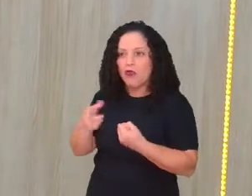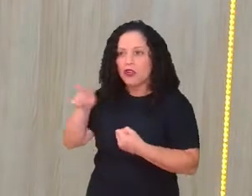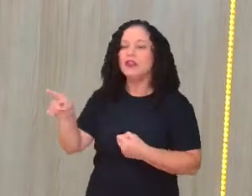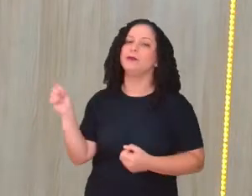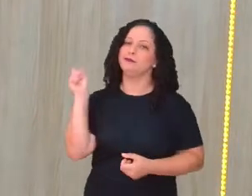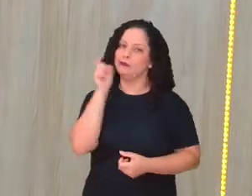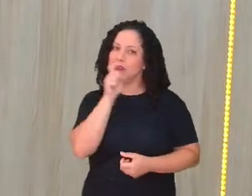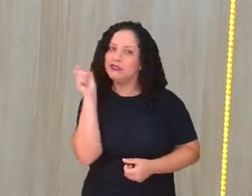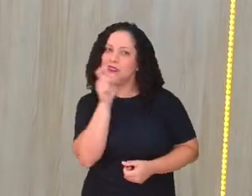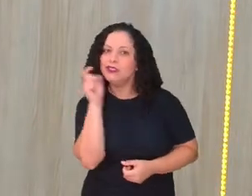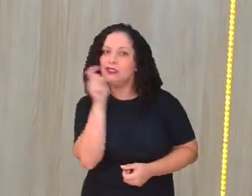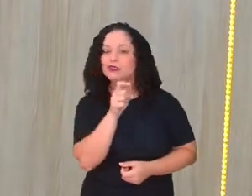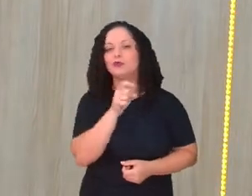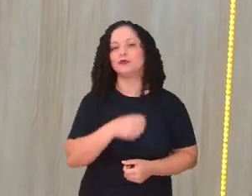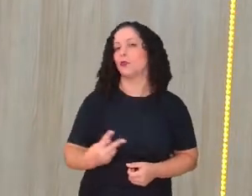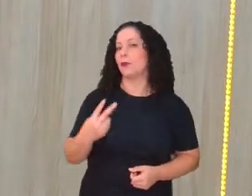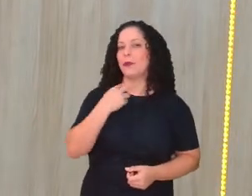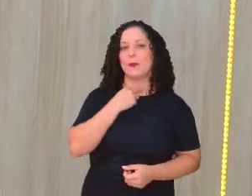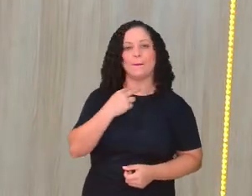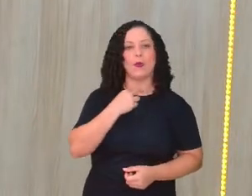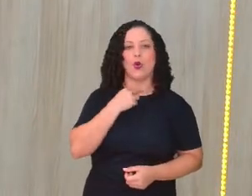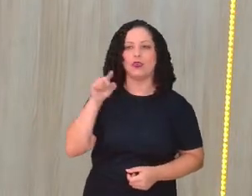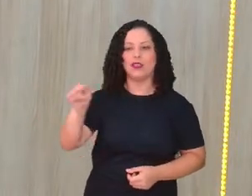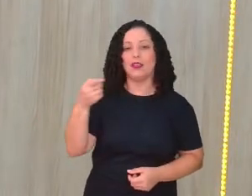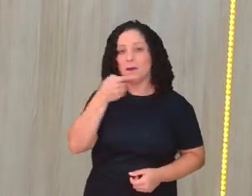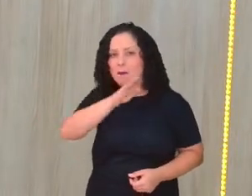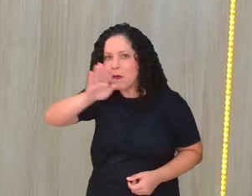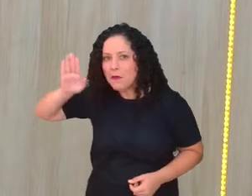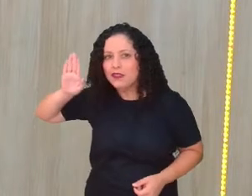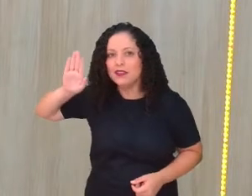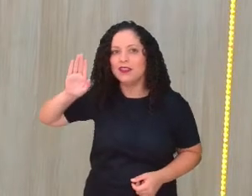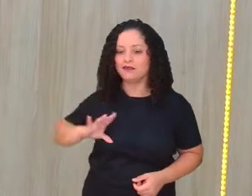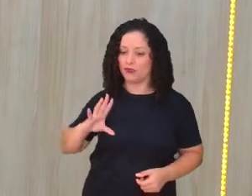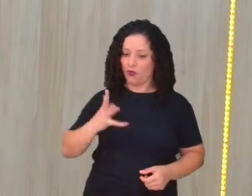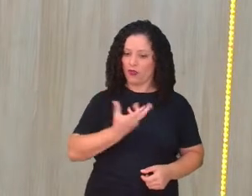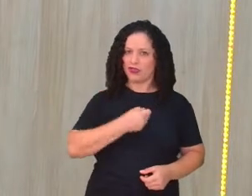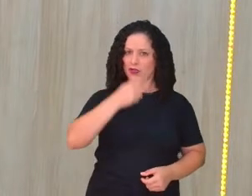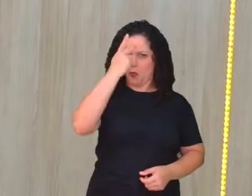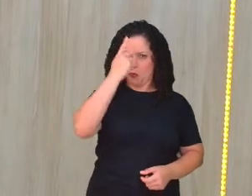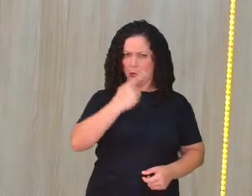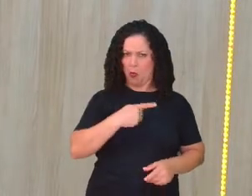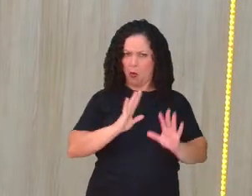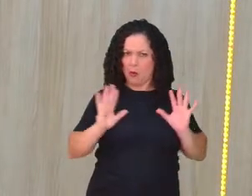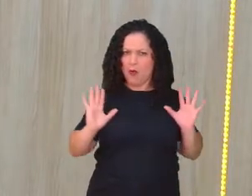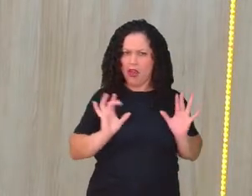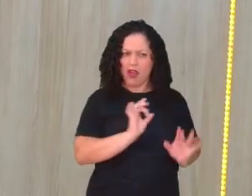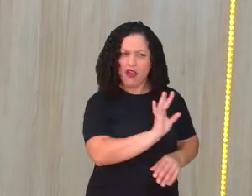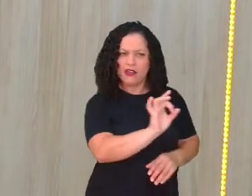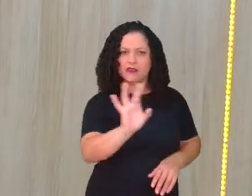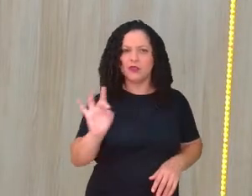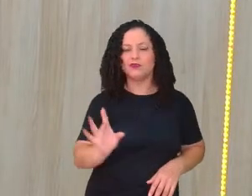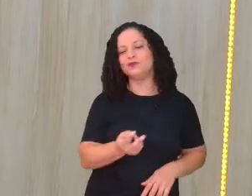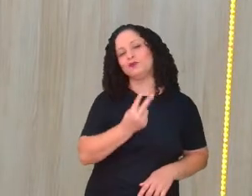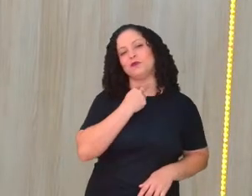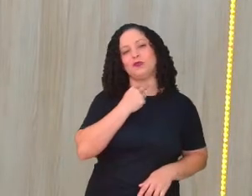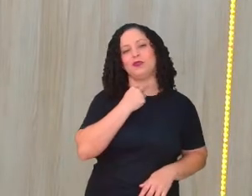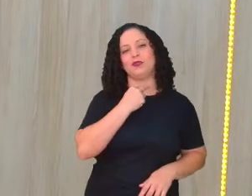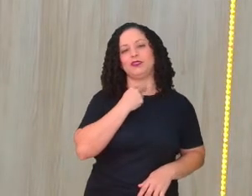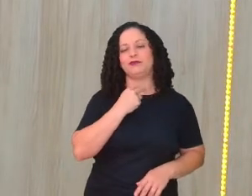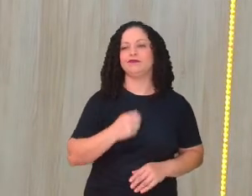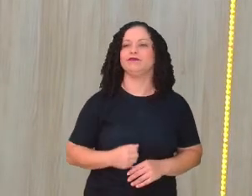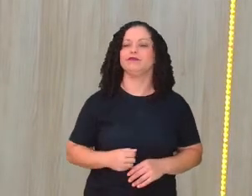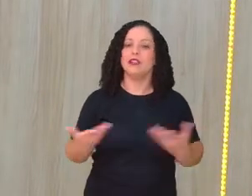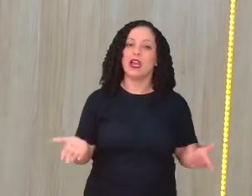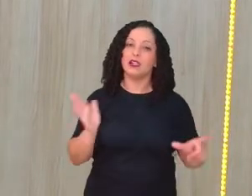estar mentindo, porque ele não pode garantir a salvação do fiel. E por conta disso, Lutero, né, ele vai